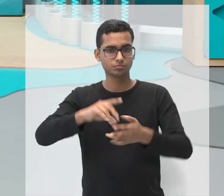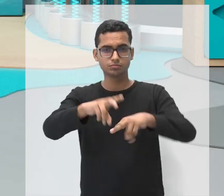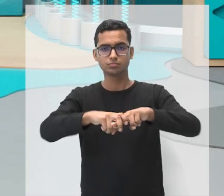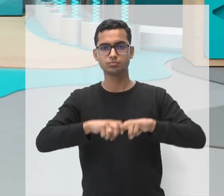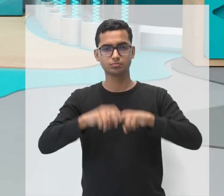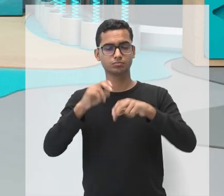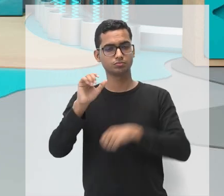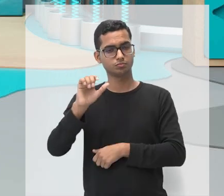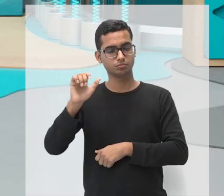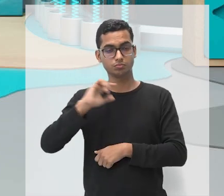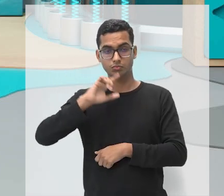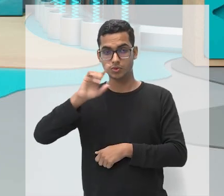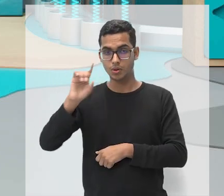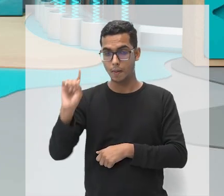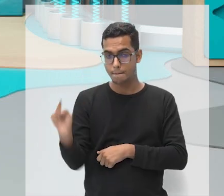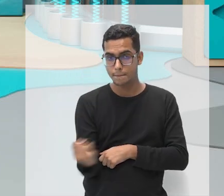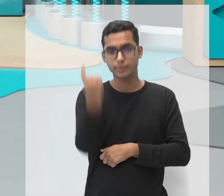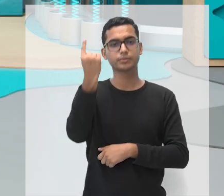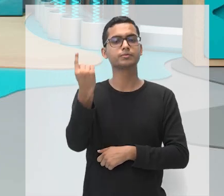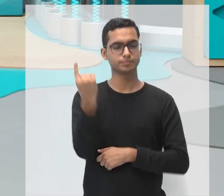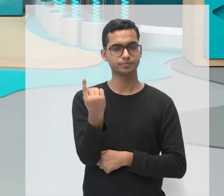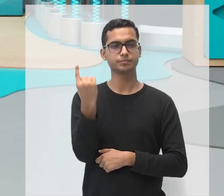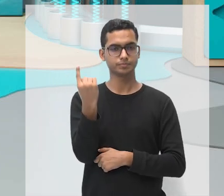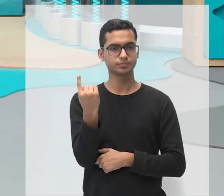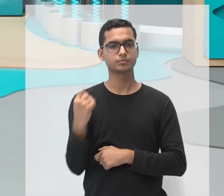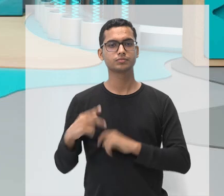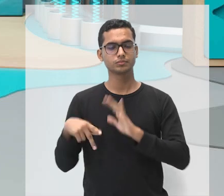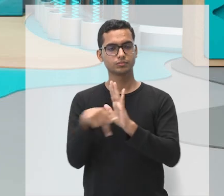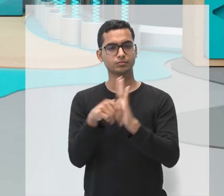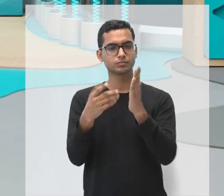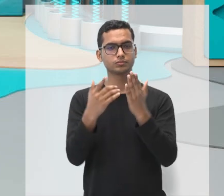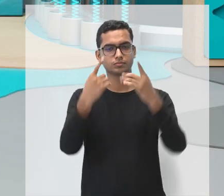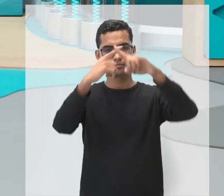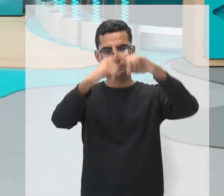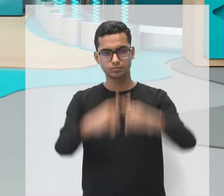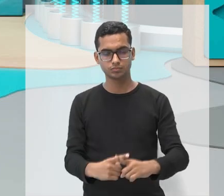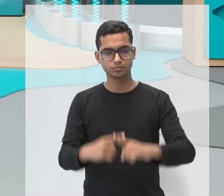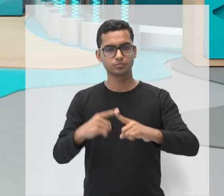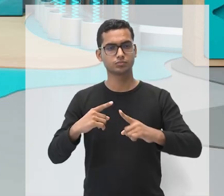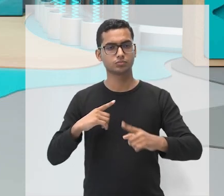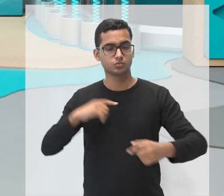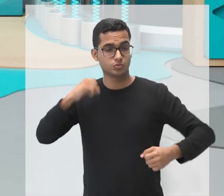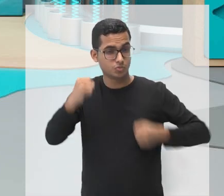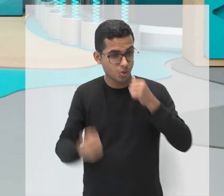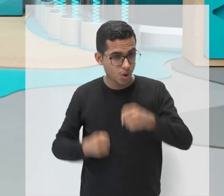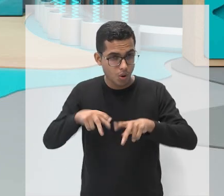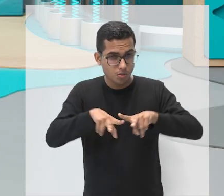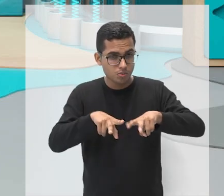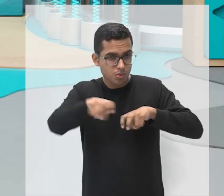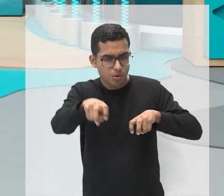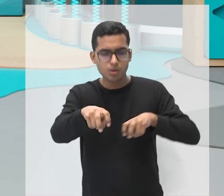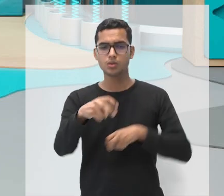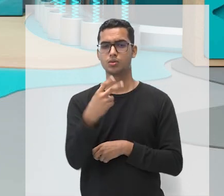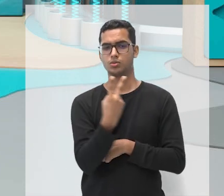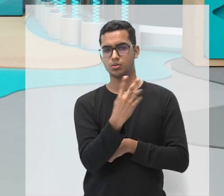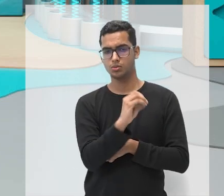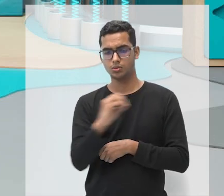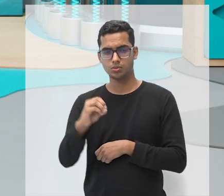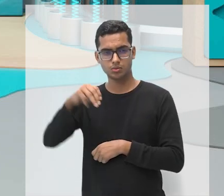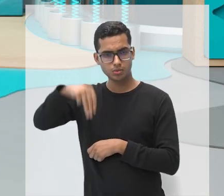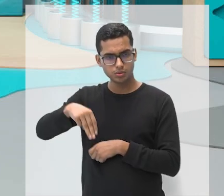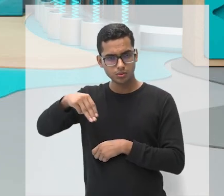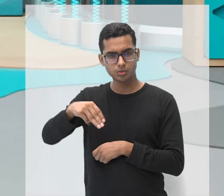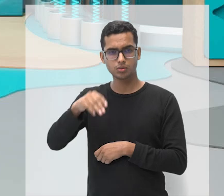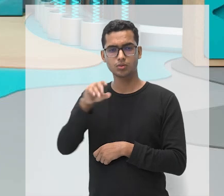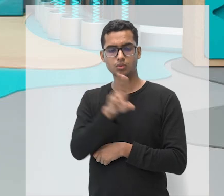porque a primeira prova, né, o Stadium era o nome da prova, era uma corrida de aproximadamente 200 metros e